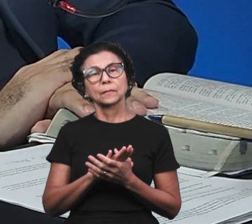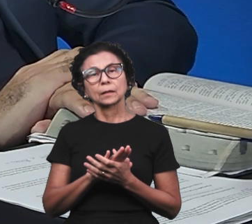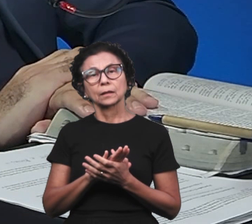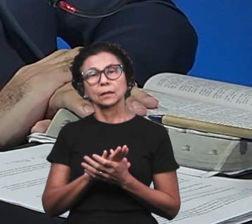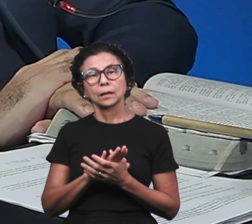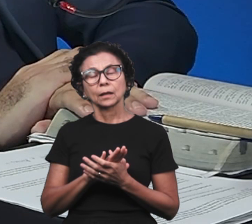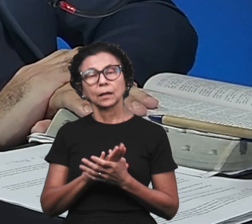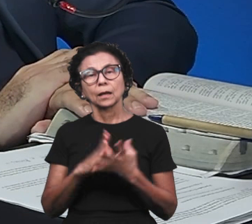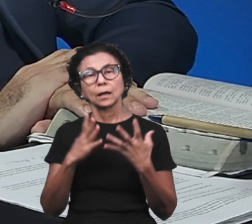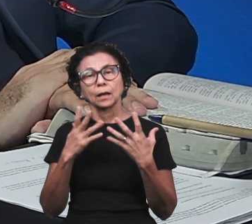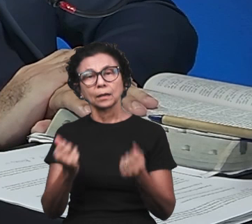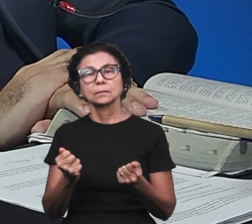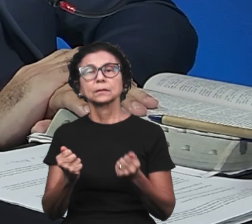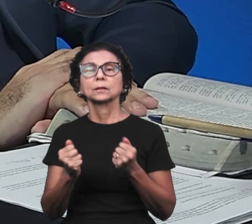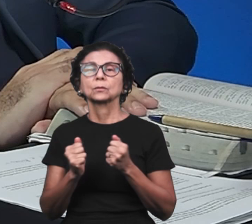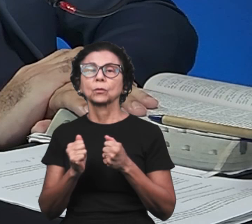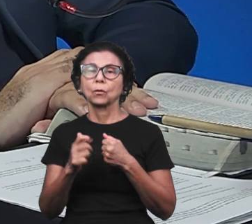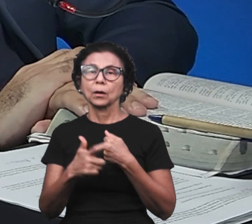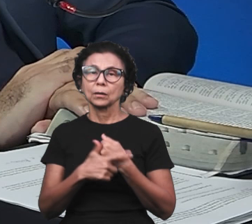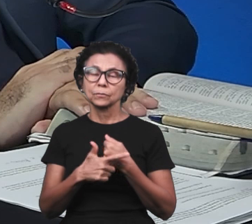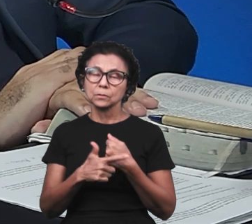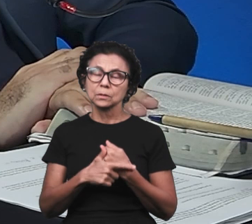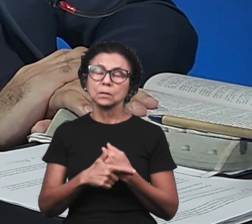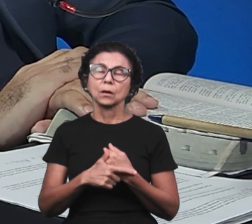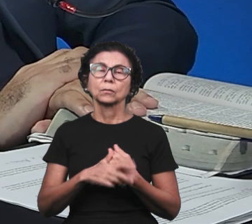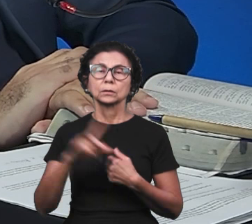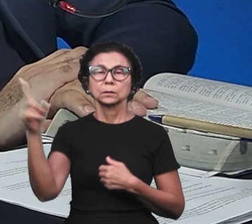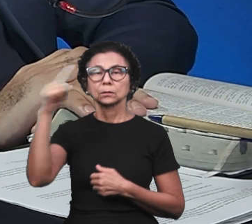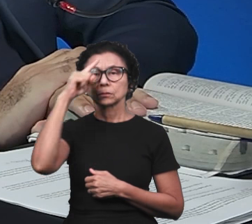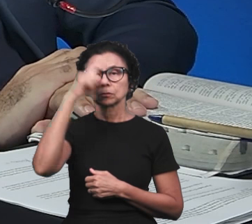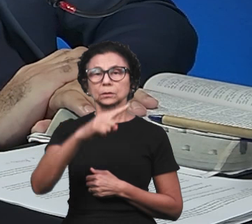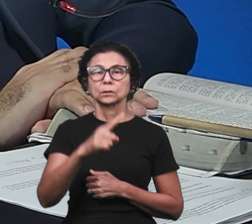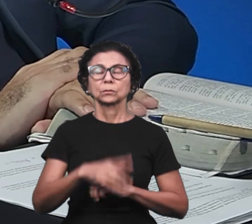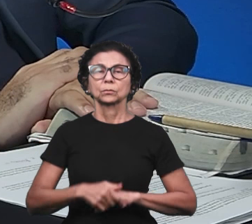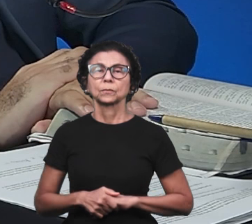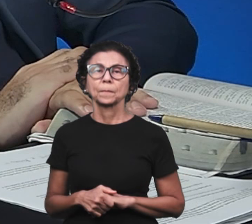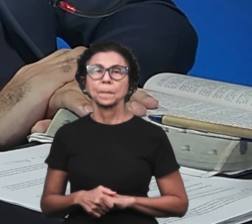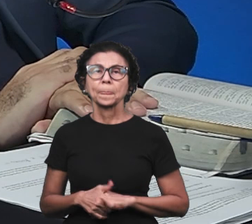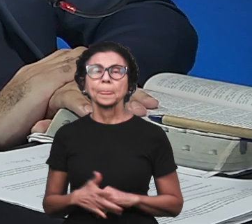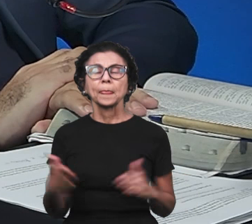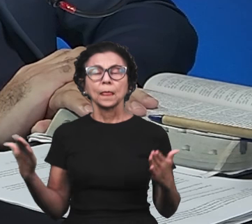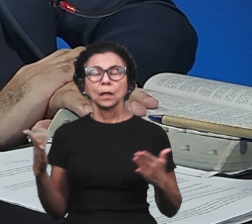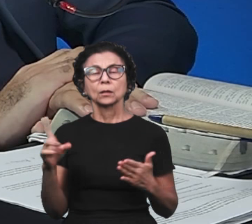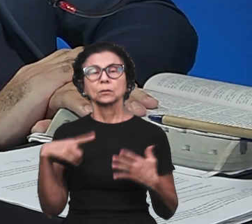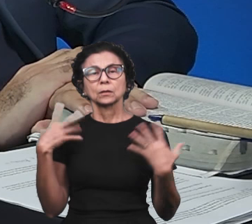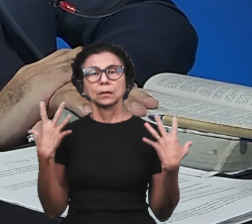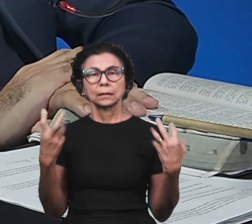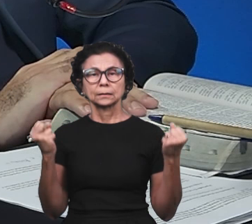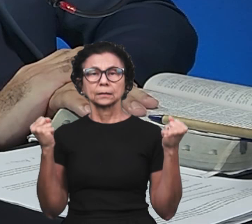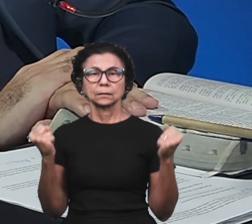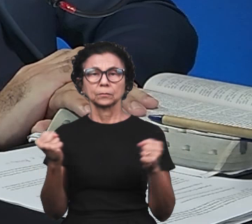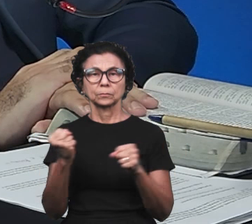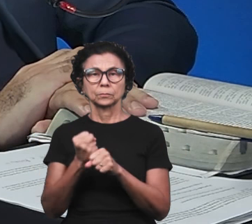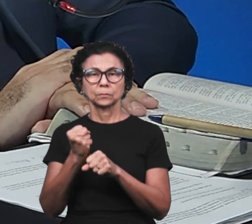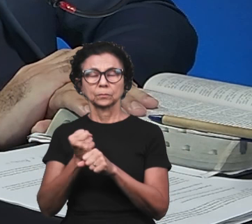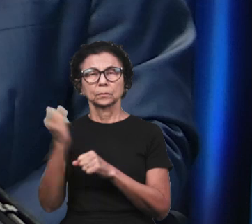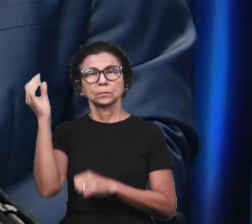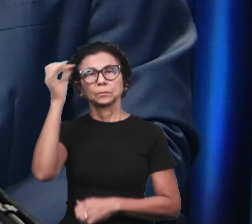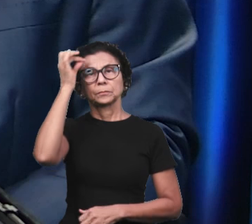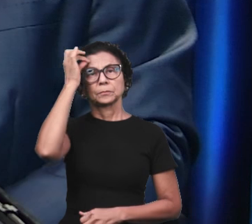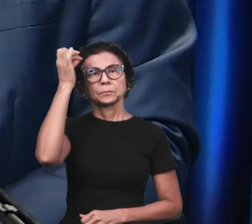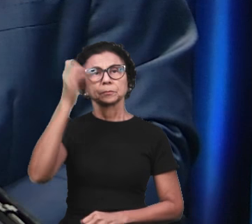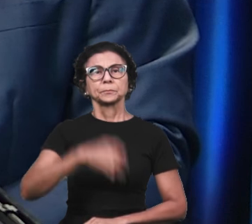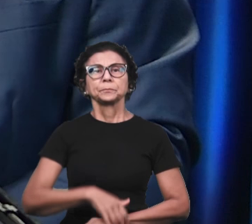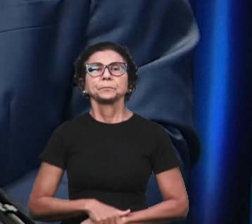dia aceitamos realizar esta obra para sermos a boca do Senhor, como diz a palavra. Glória a Jesus.